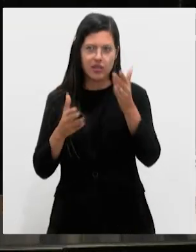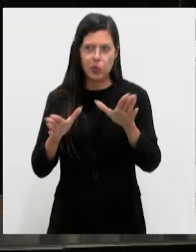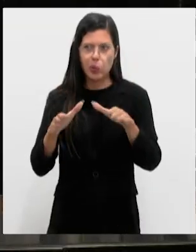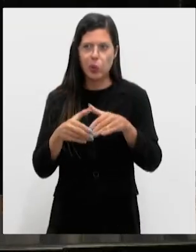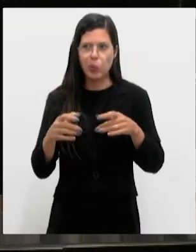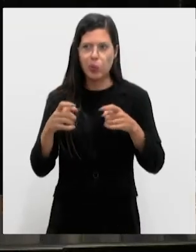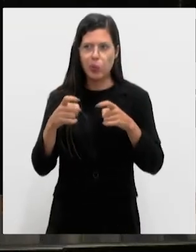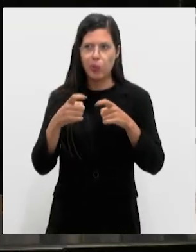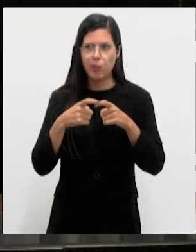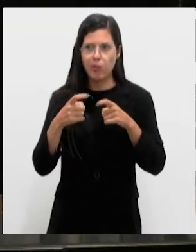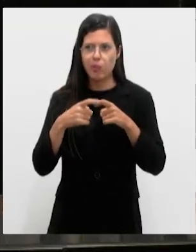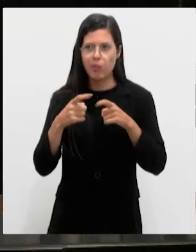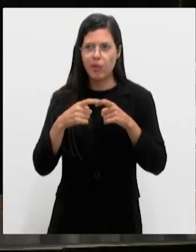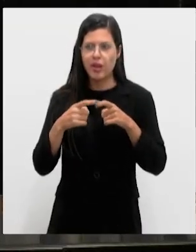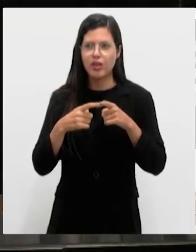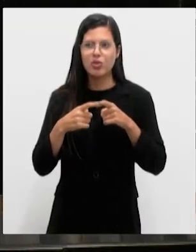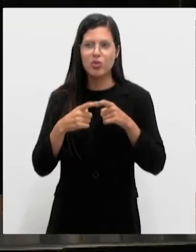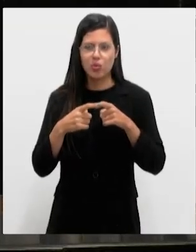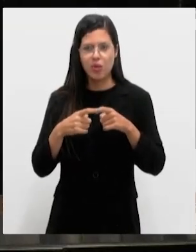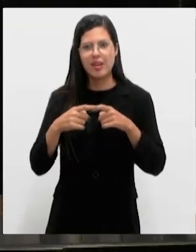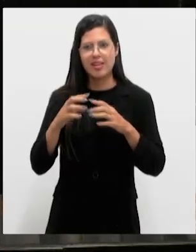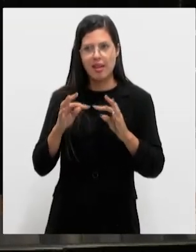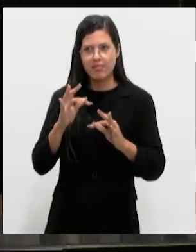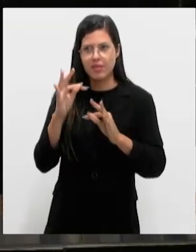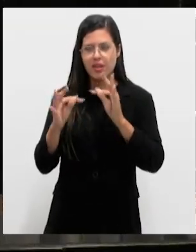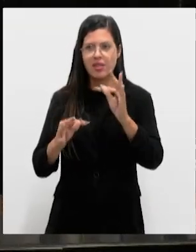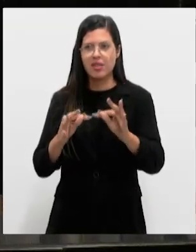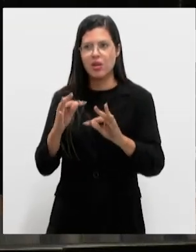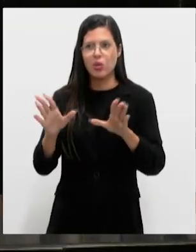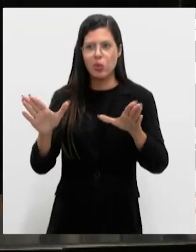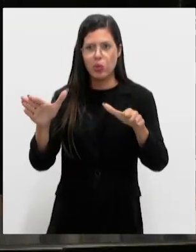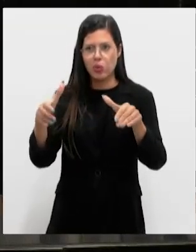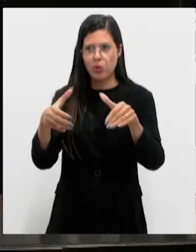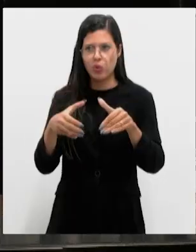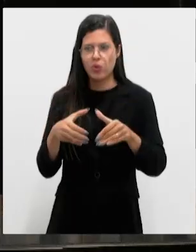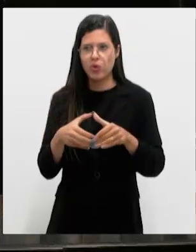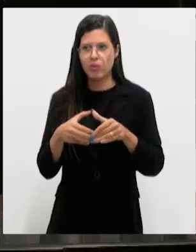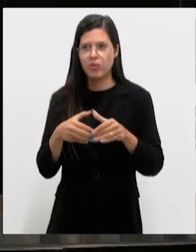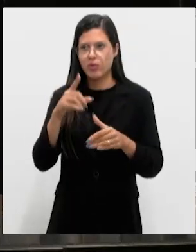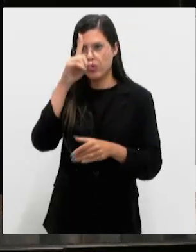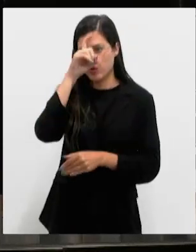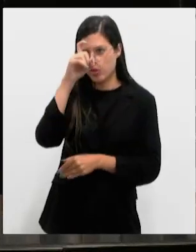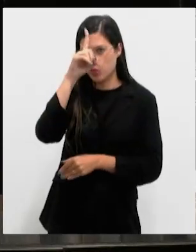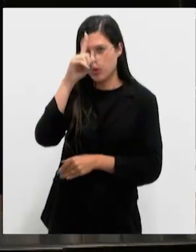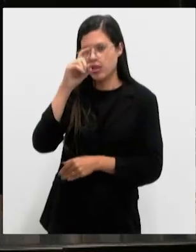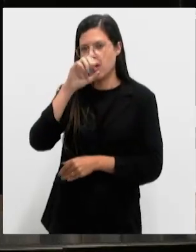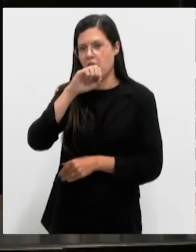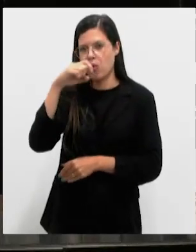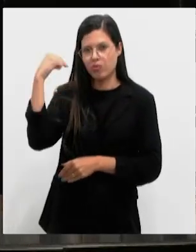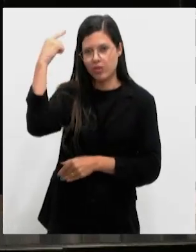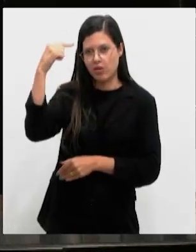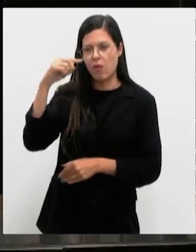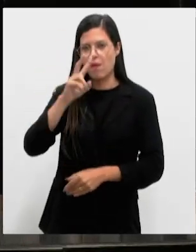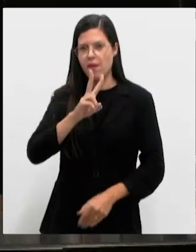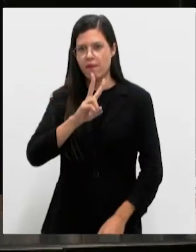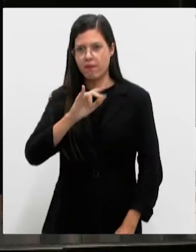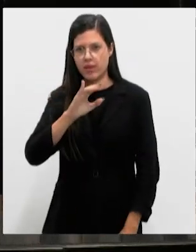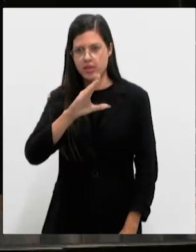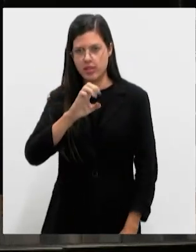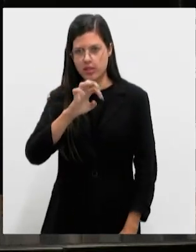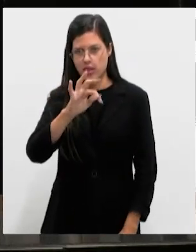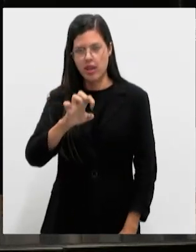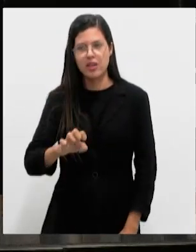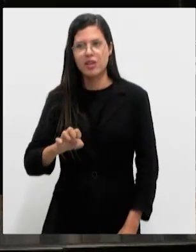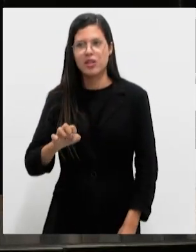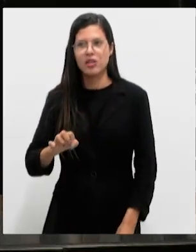Dr. Bines, que está me tratando, né, que é a equipe lá do Hospital São Vicente. Eu fui incapaz de utilizar